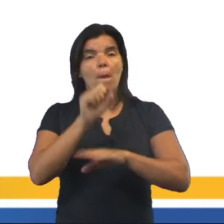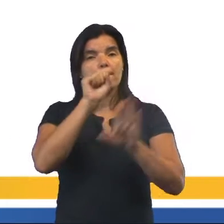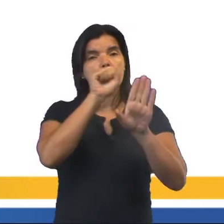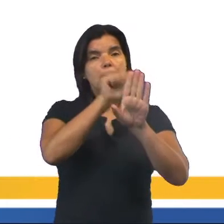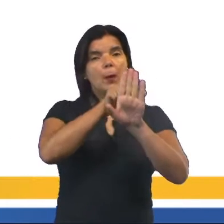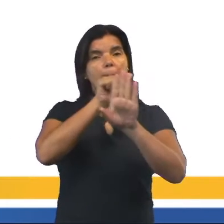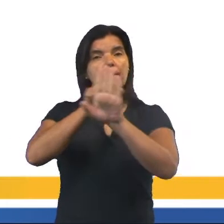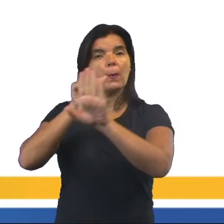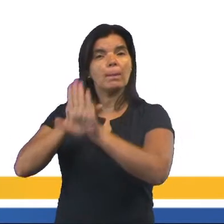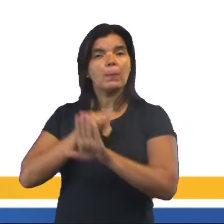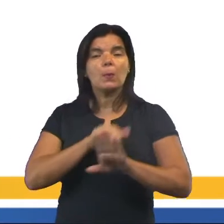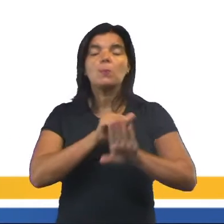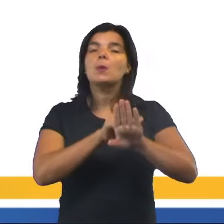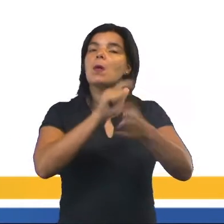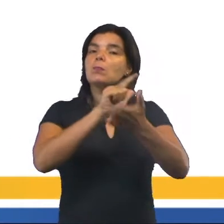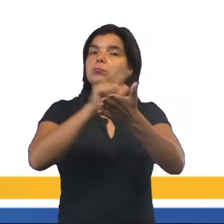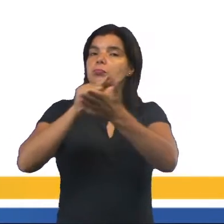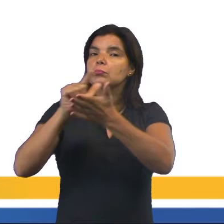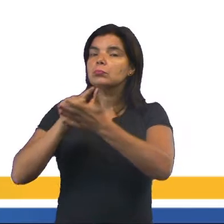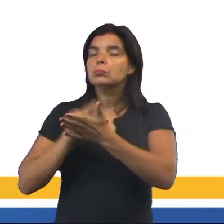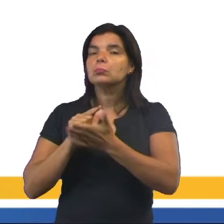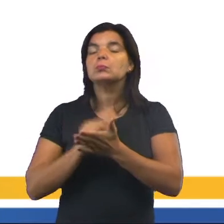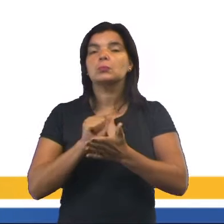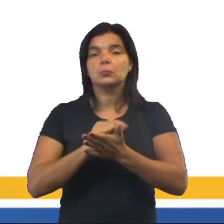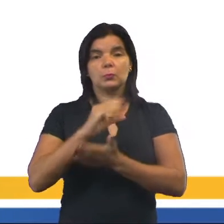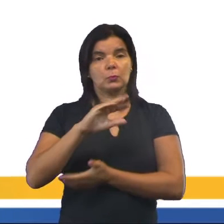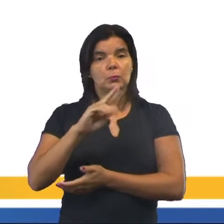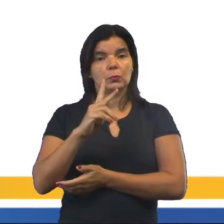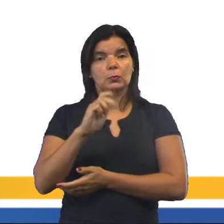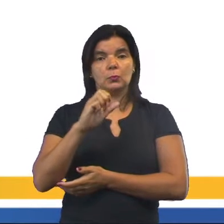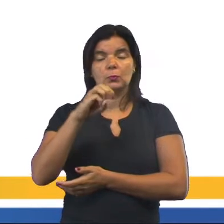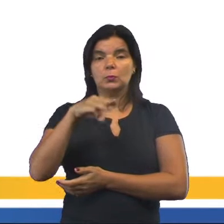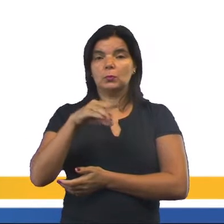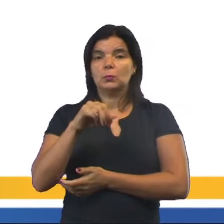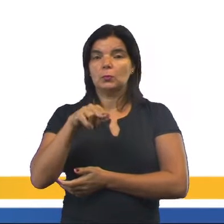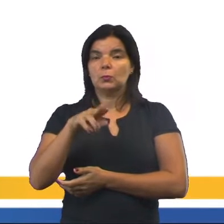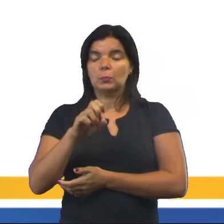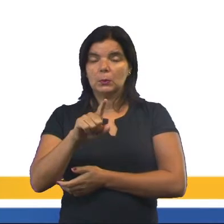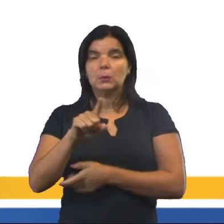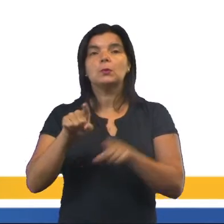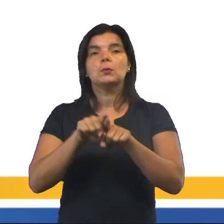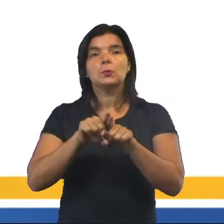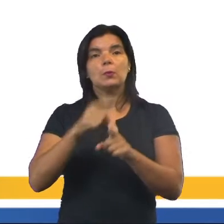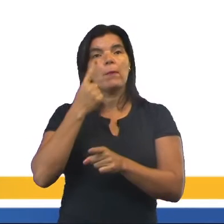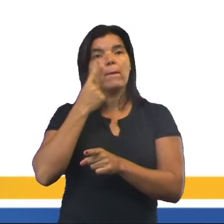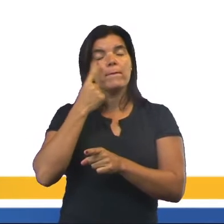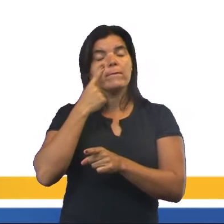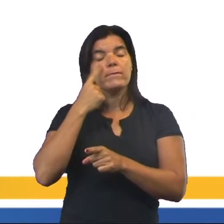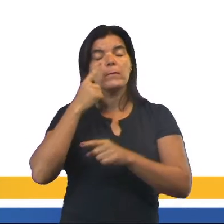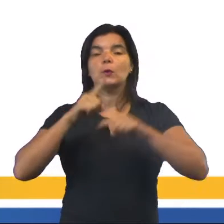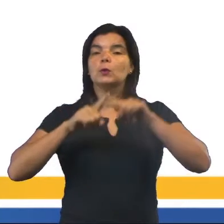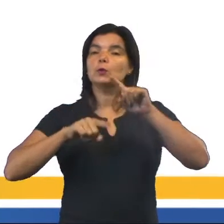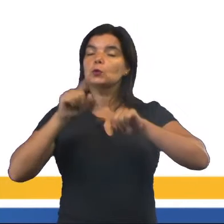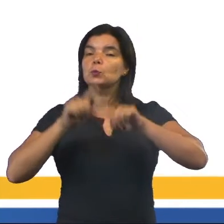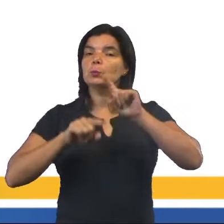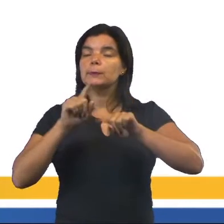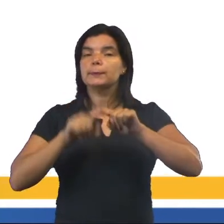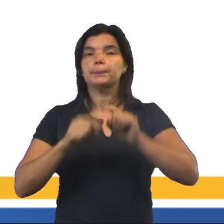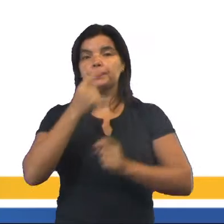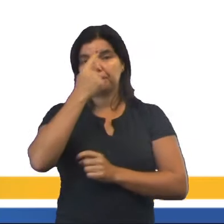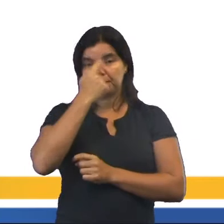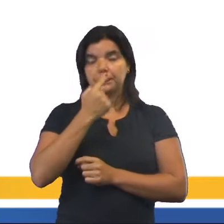porta em porta e faziam a limpeza das chaminés com esse equipamento que vocês veem aí na